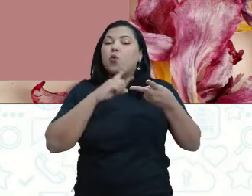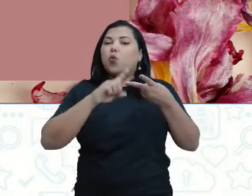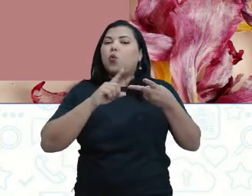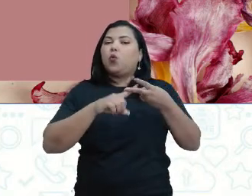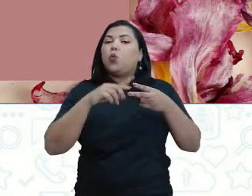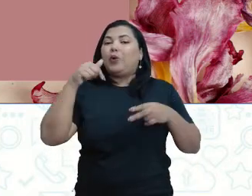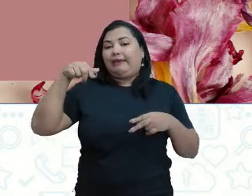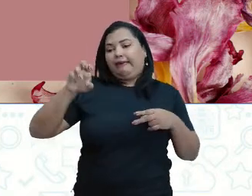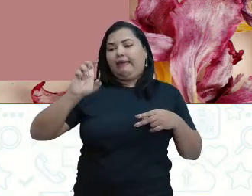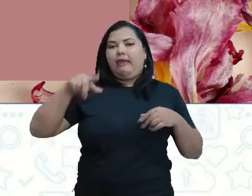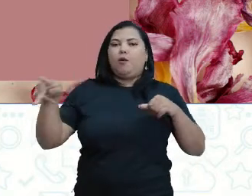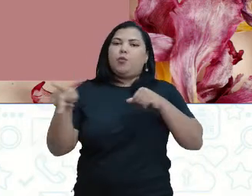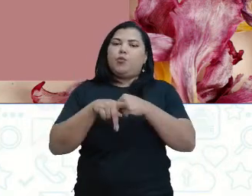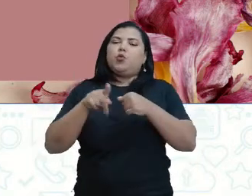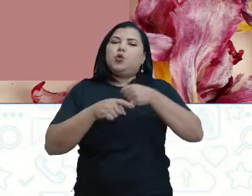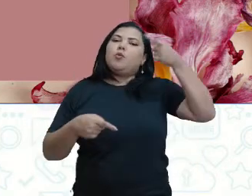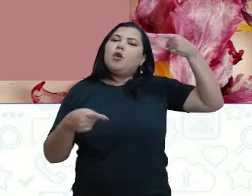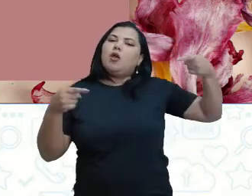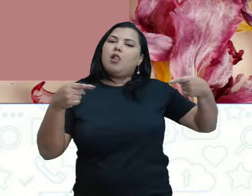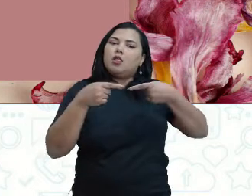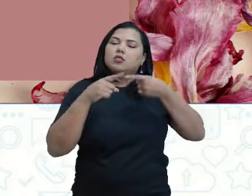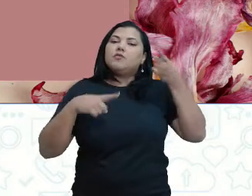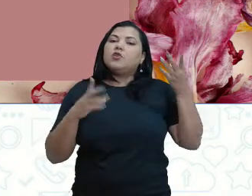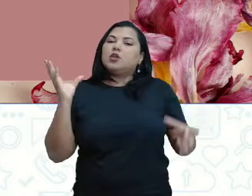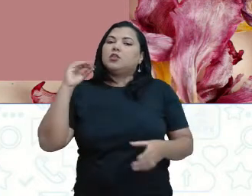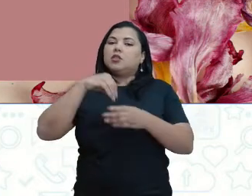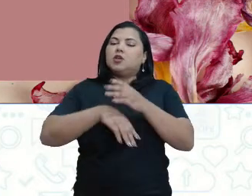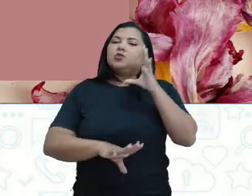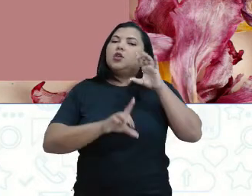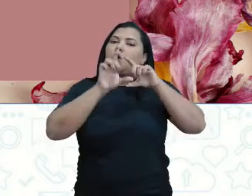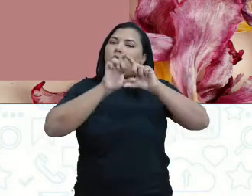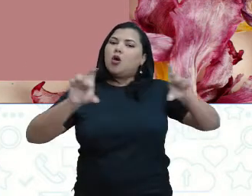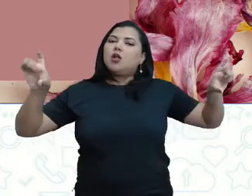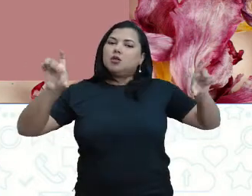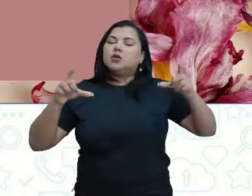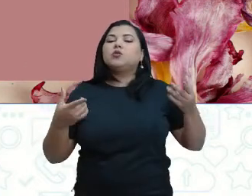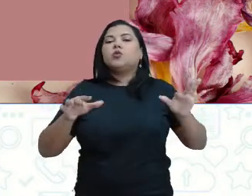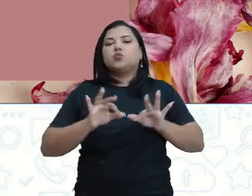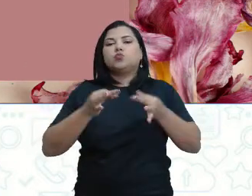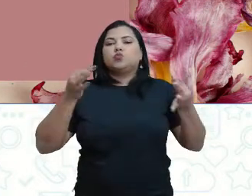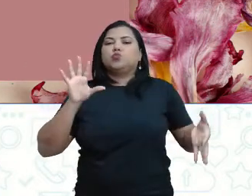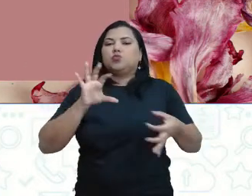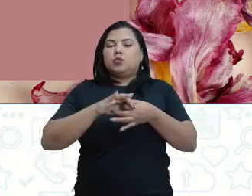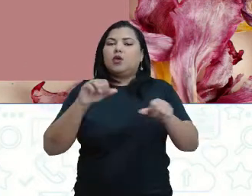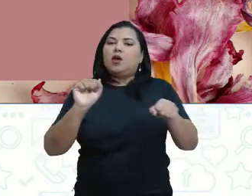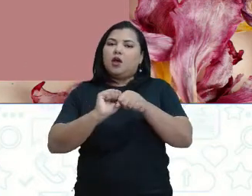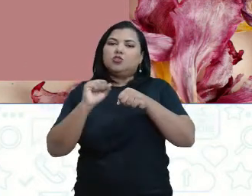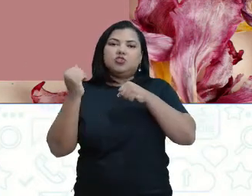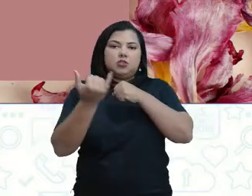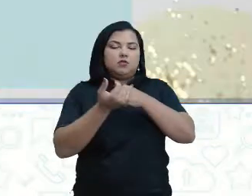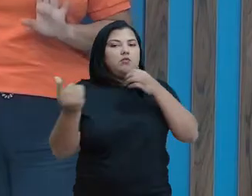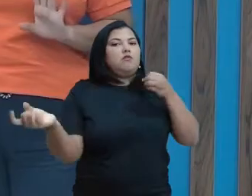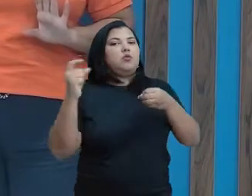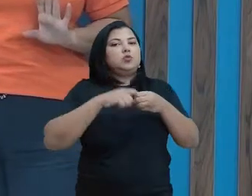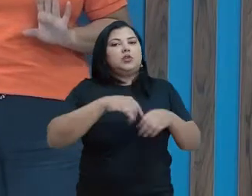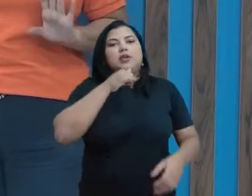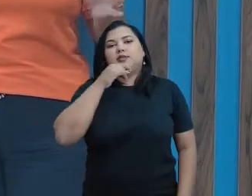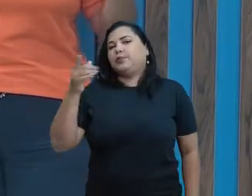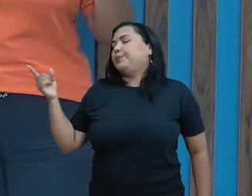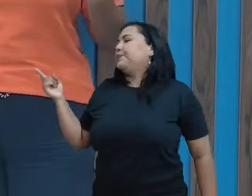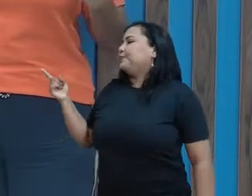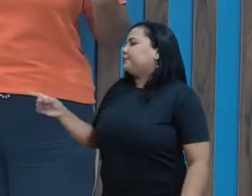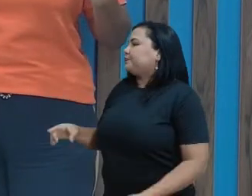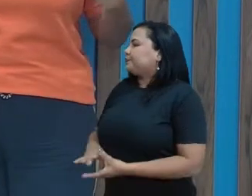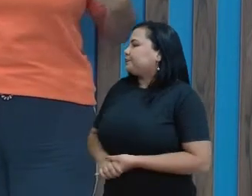pronome relativo que introduz a oração subordinada adjetiva. Então, vamos voltar aqui para o exemplo.